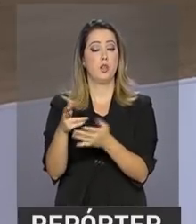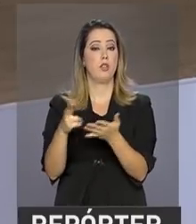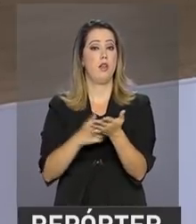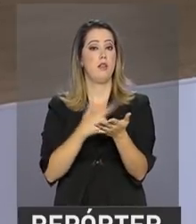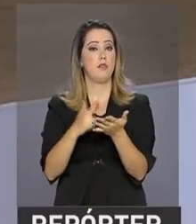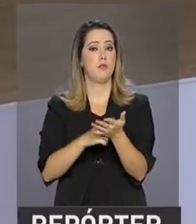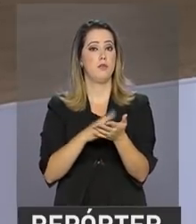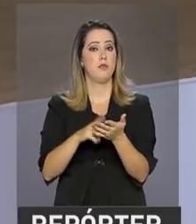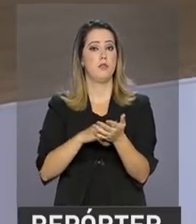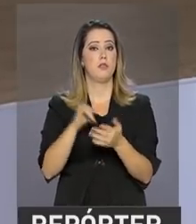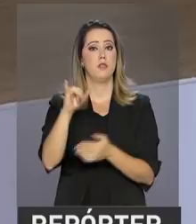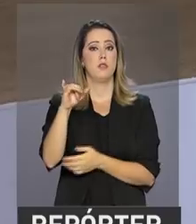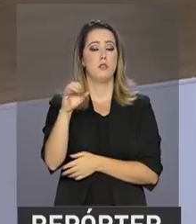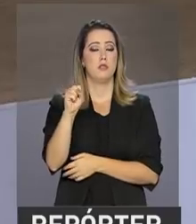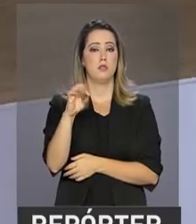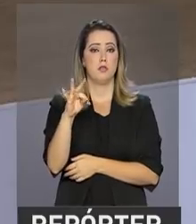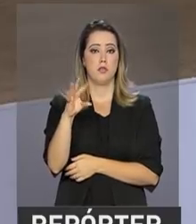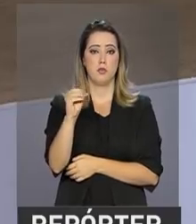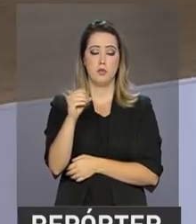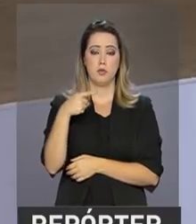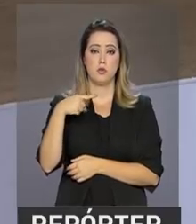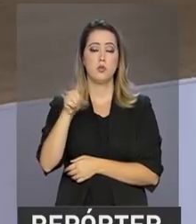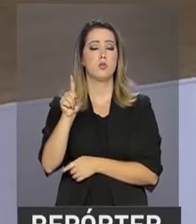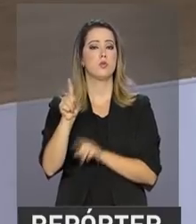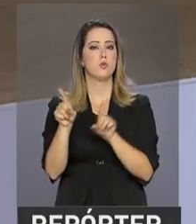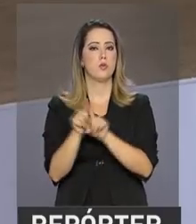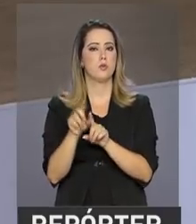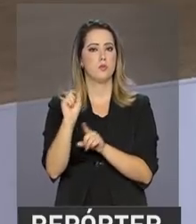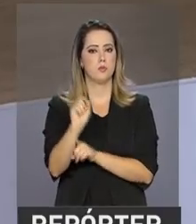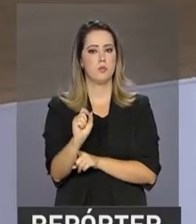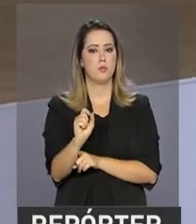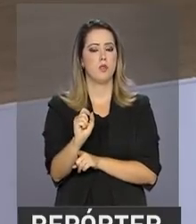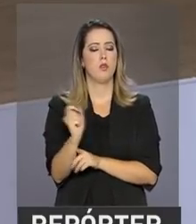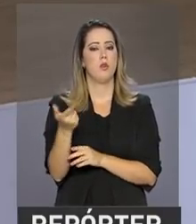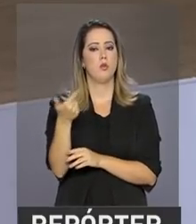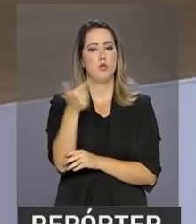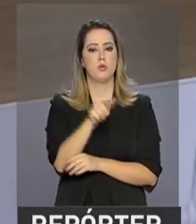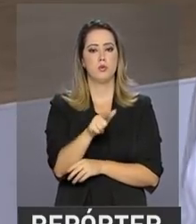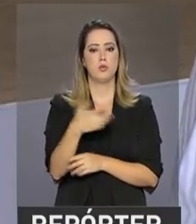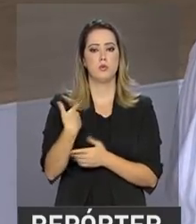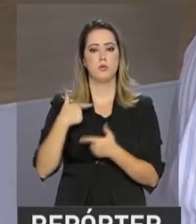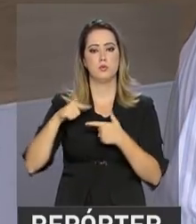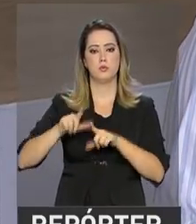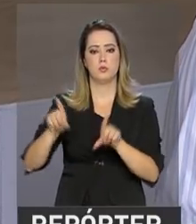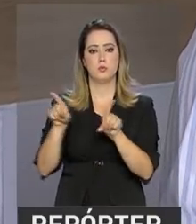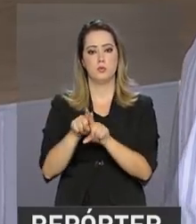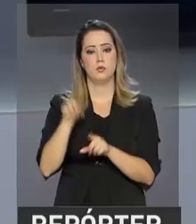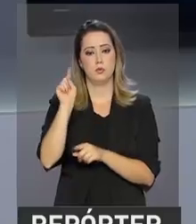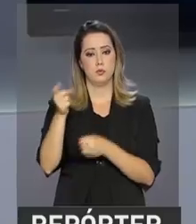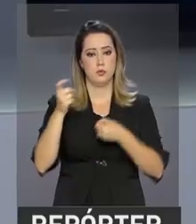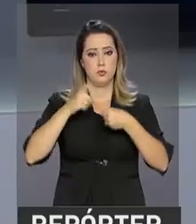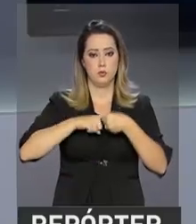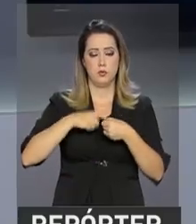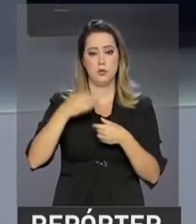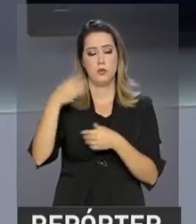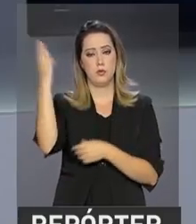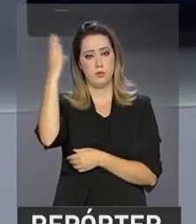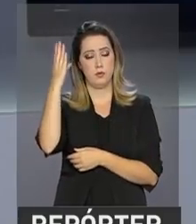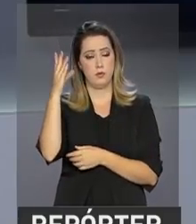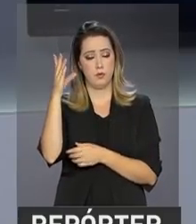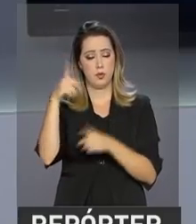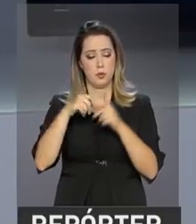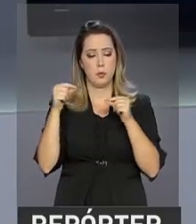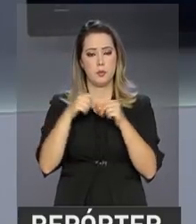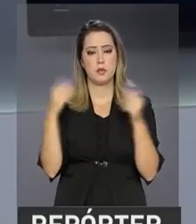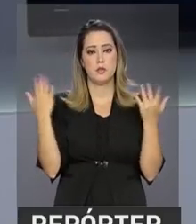do título de empreendedor do ano pela revista isto é dinheiro carol presidente michel temer retorna para brasília ainda